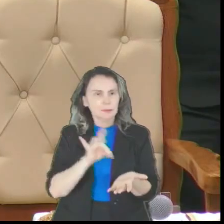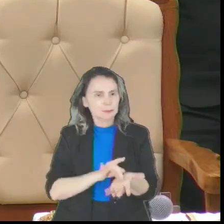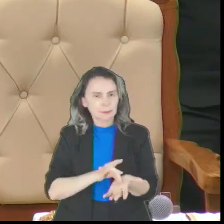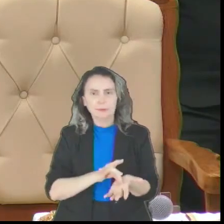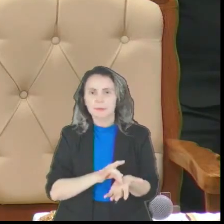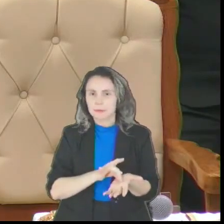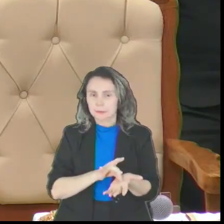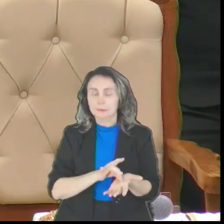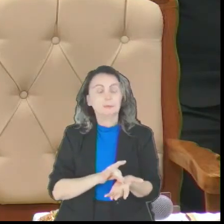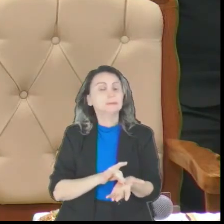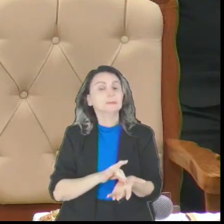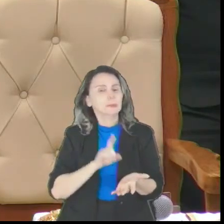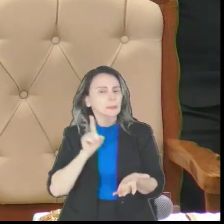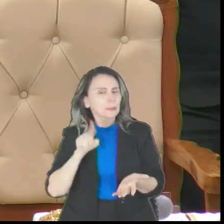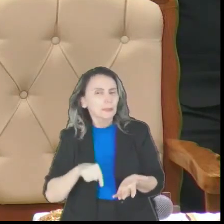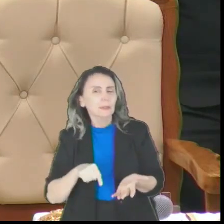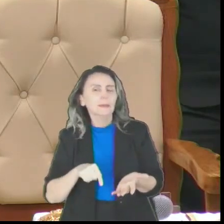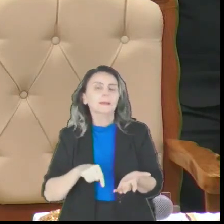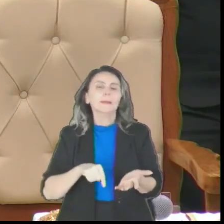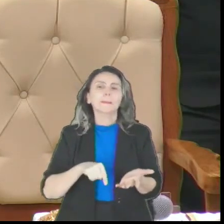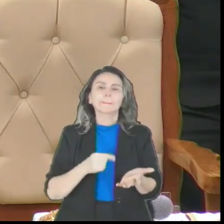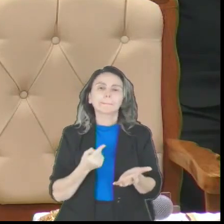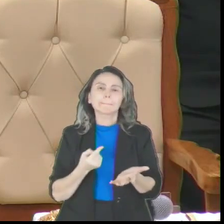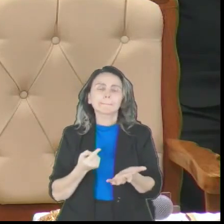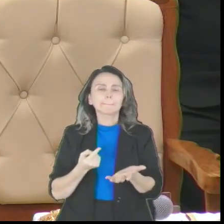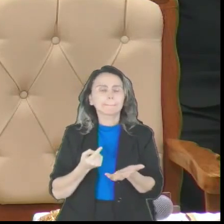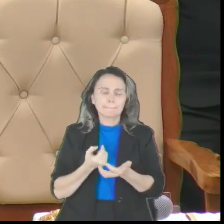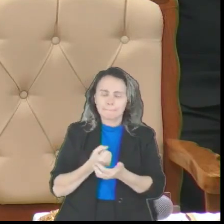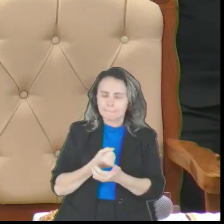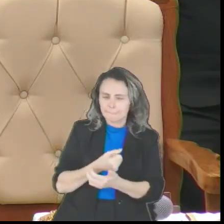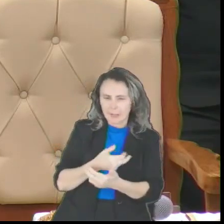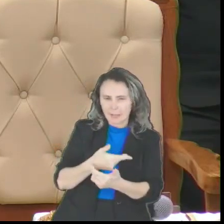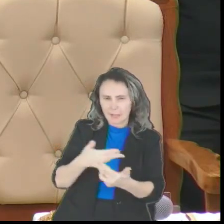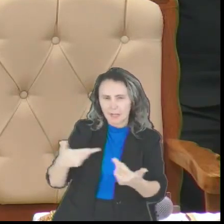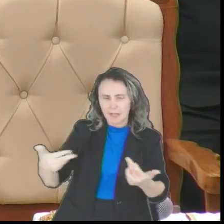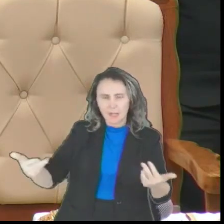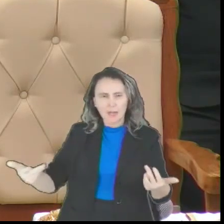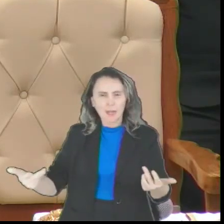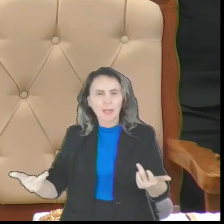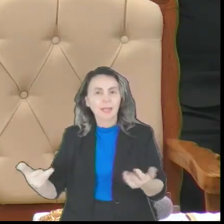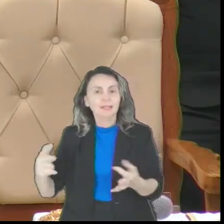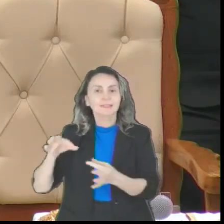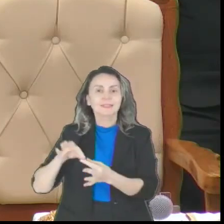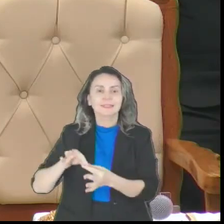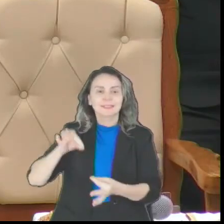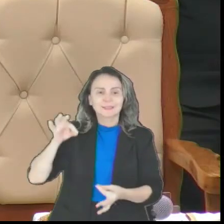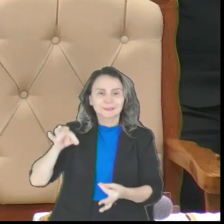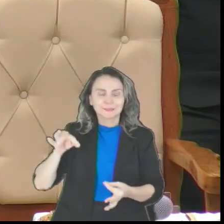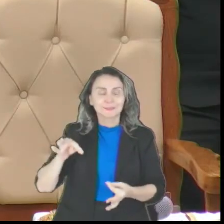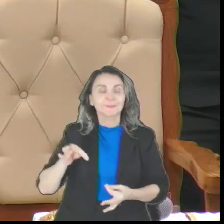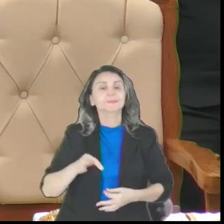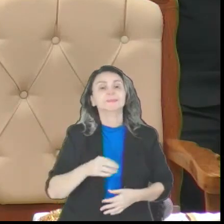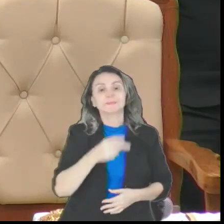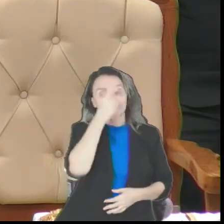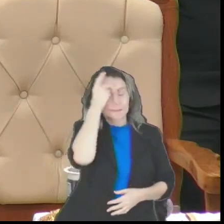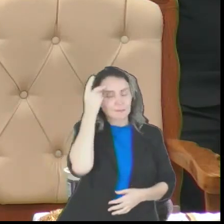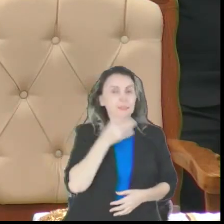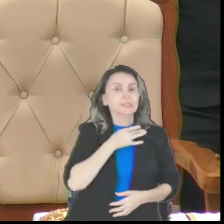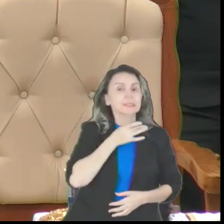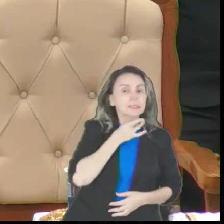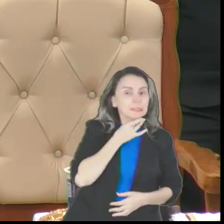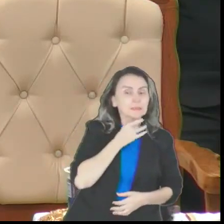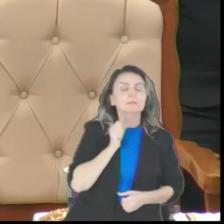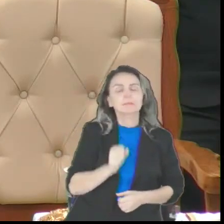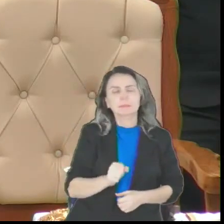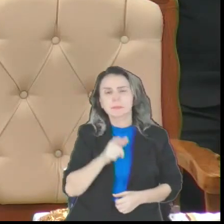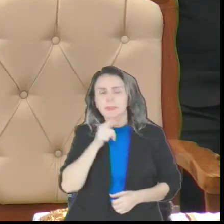um banquete espiritual. Então quem tem sede pode se saciar com as águas.